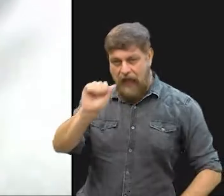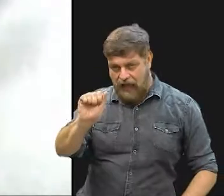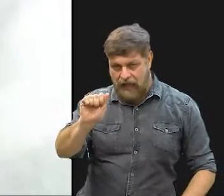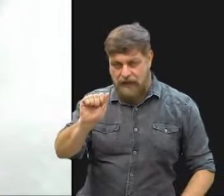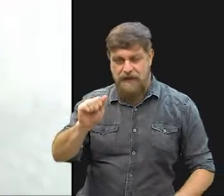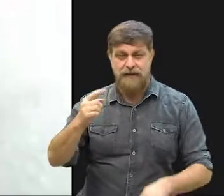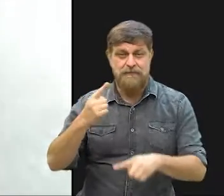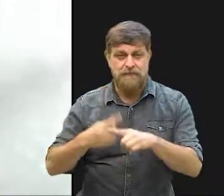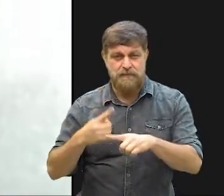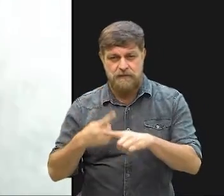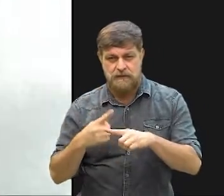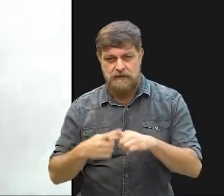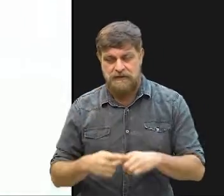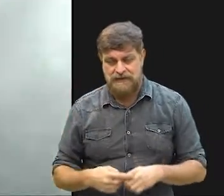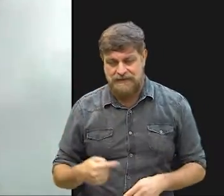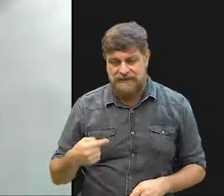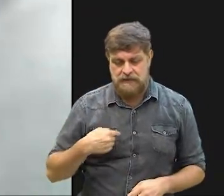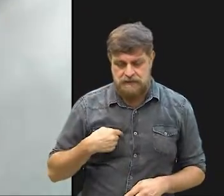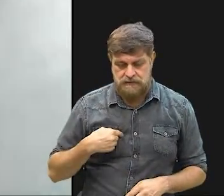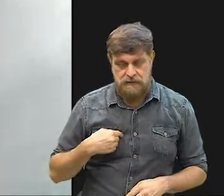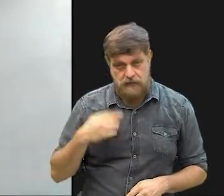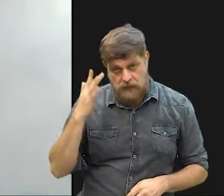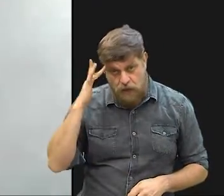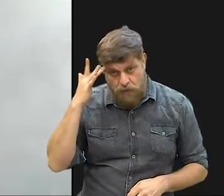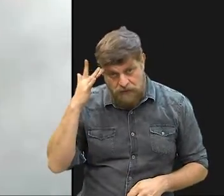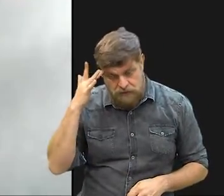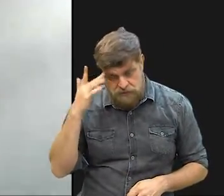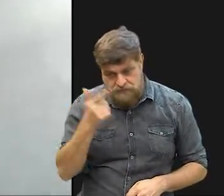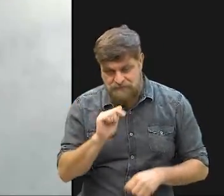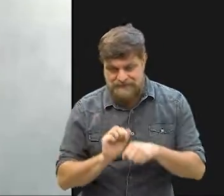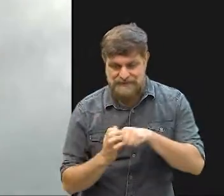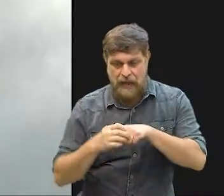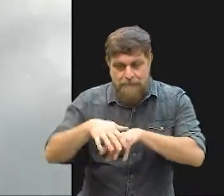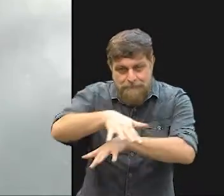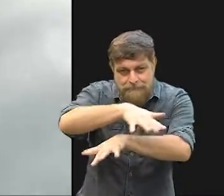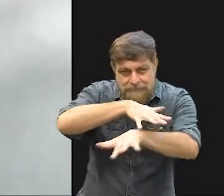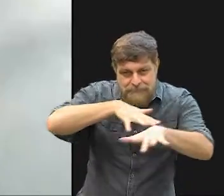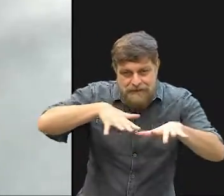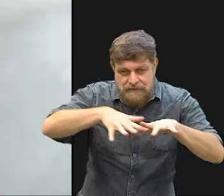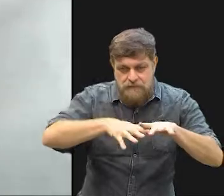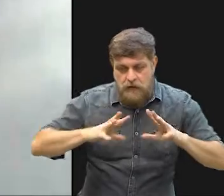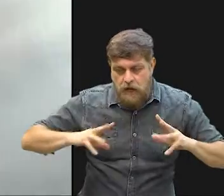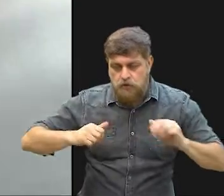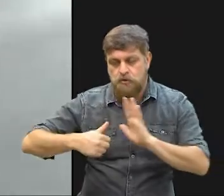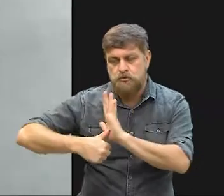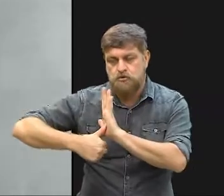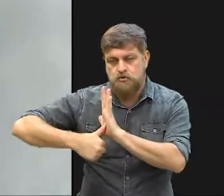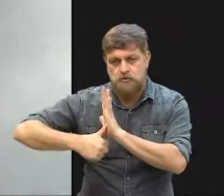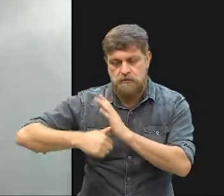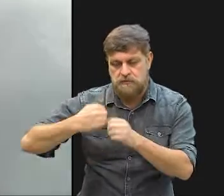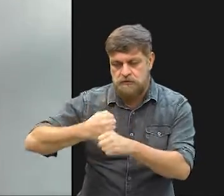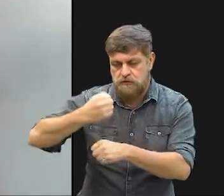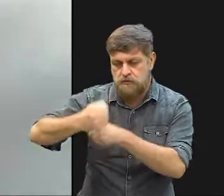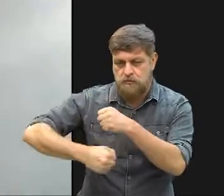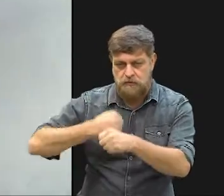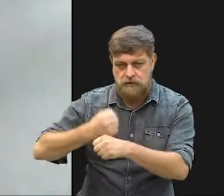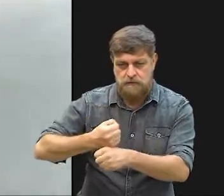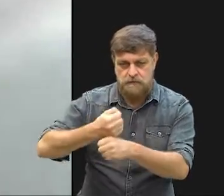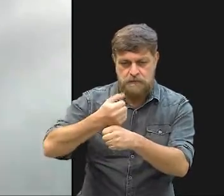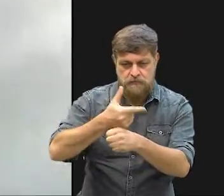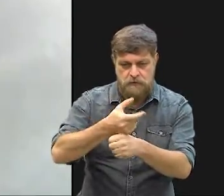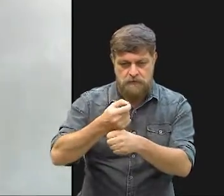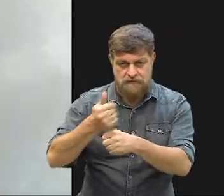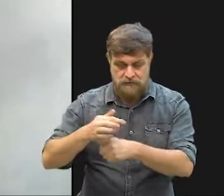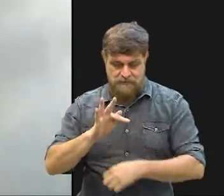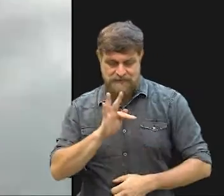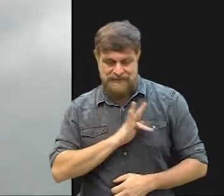CBF, porque, se eu não me engano, se não tivesse tido a pandemia, todos os clubes, a partir de 2022, para